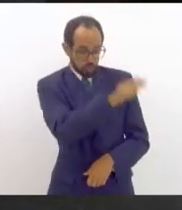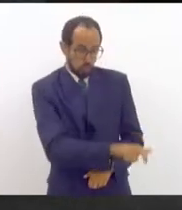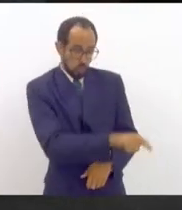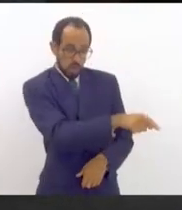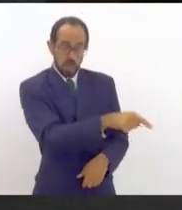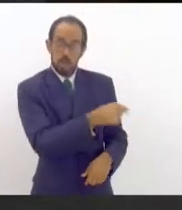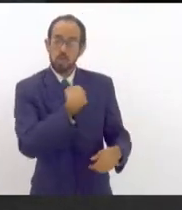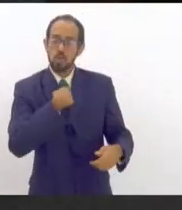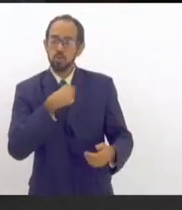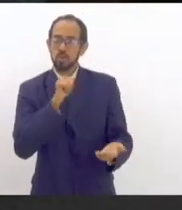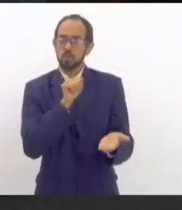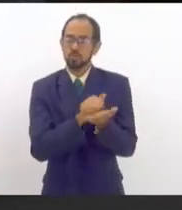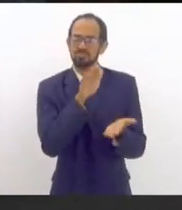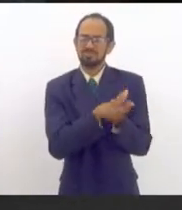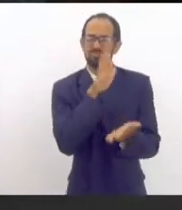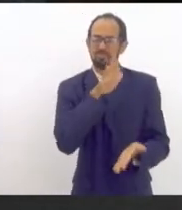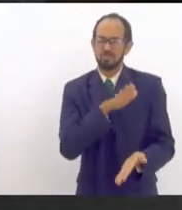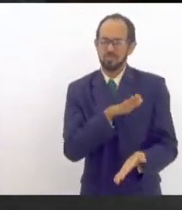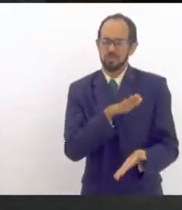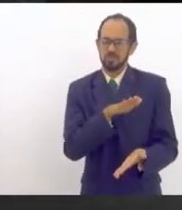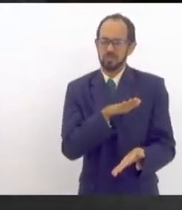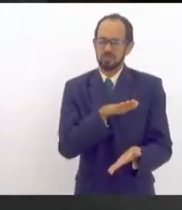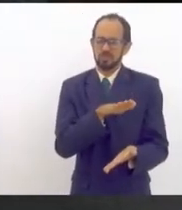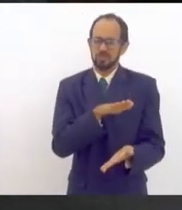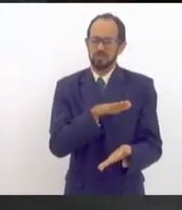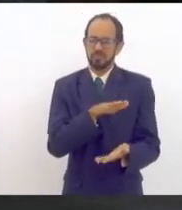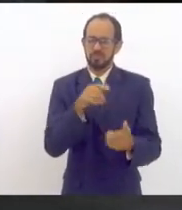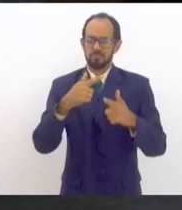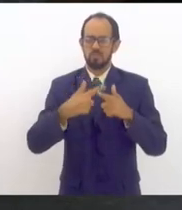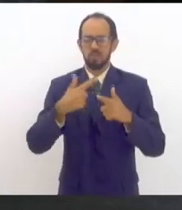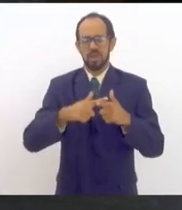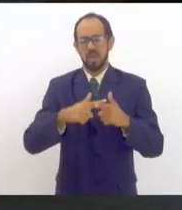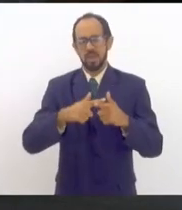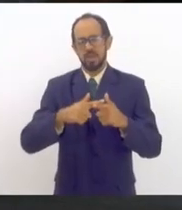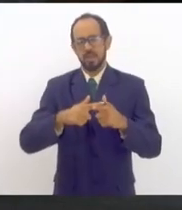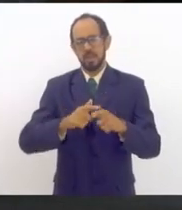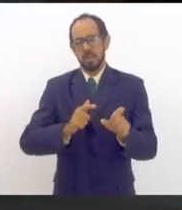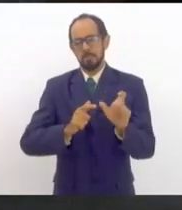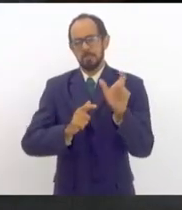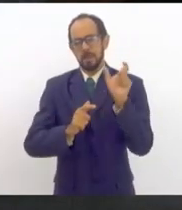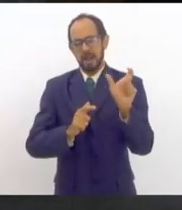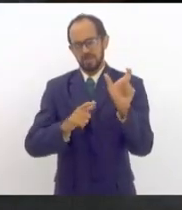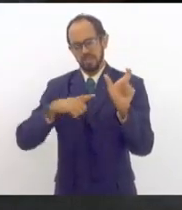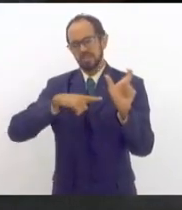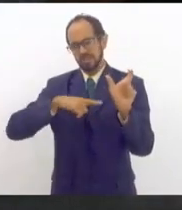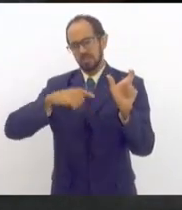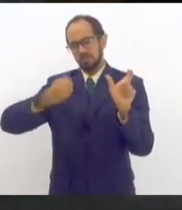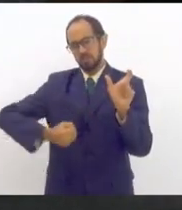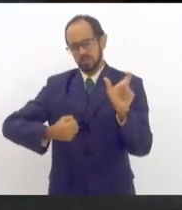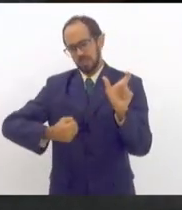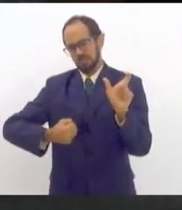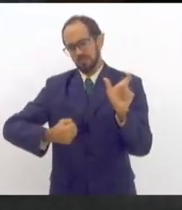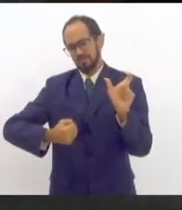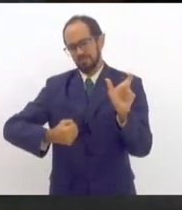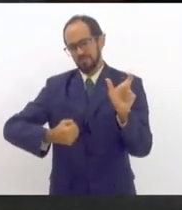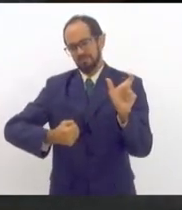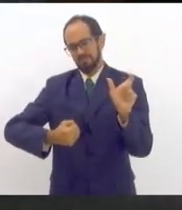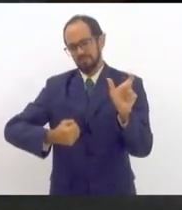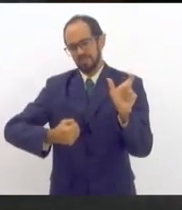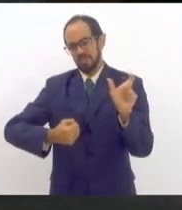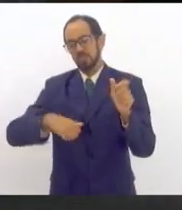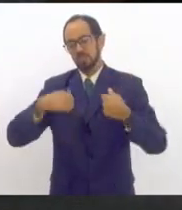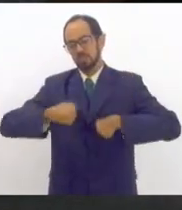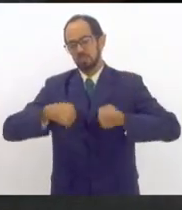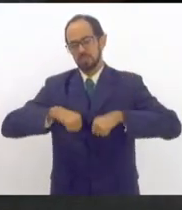eu faltaria com decoro porque palavras Presidente tem poder e nós então precisamos tomar cuidado